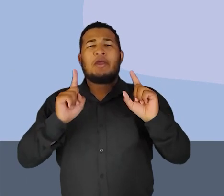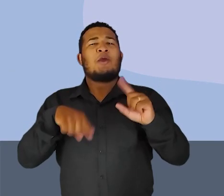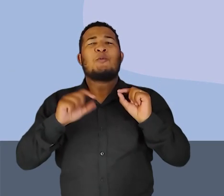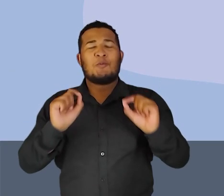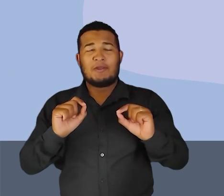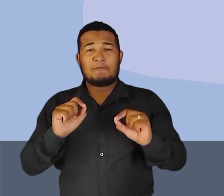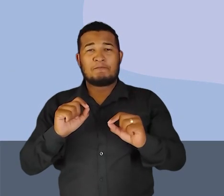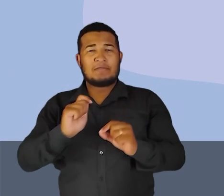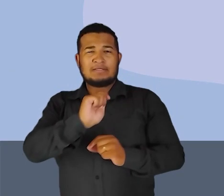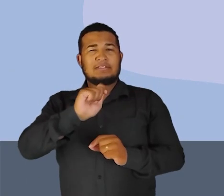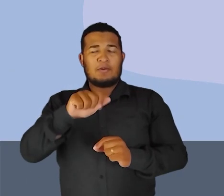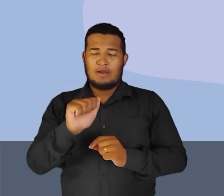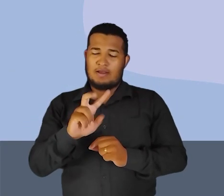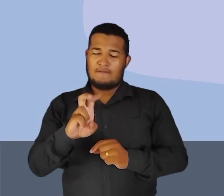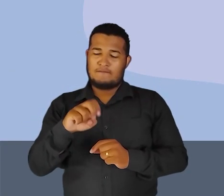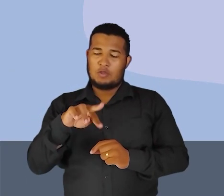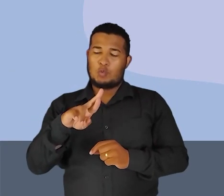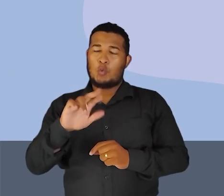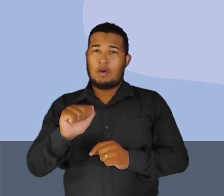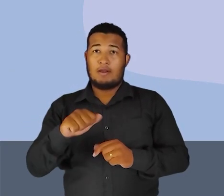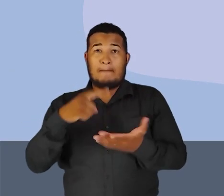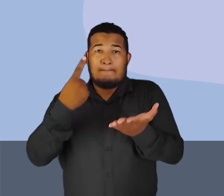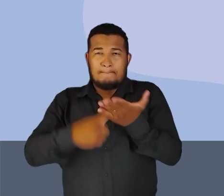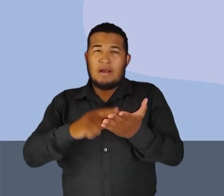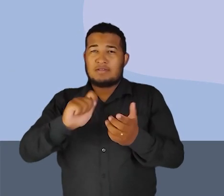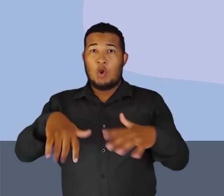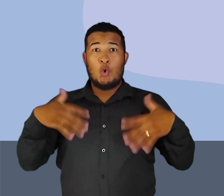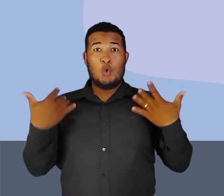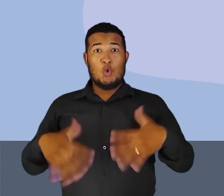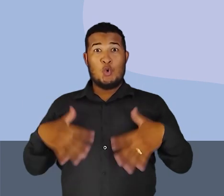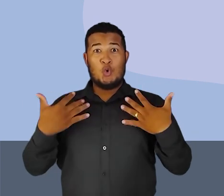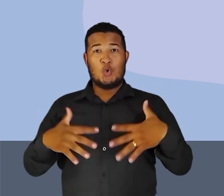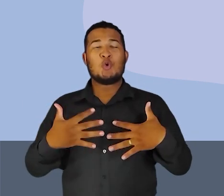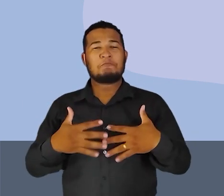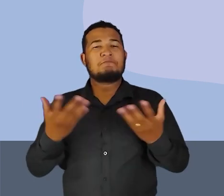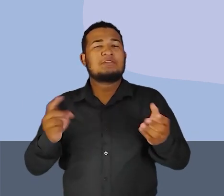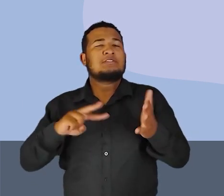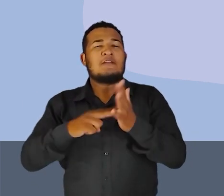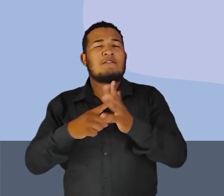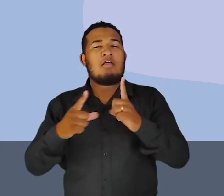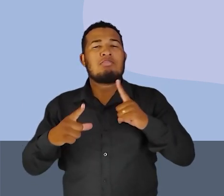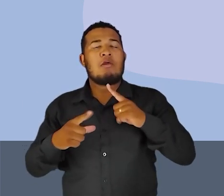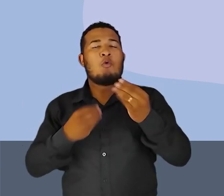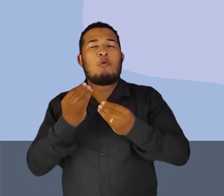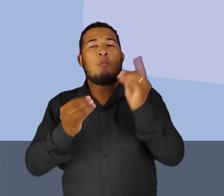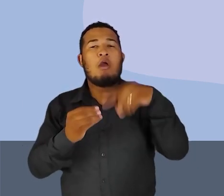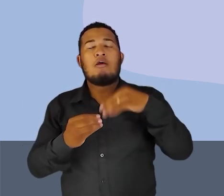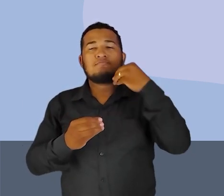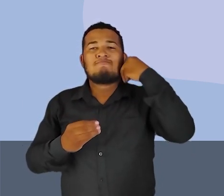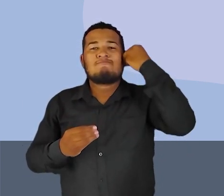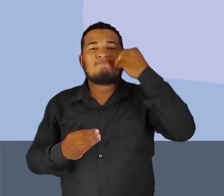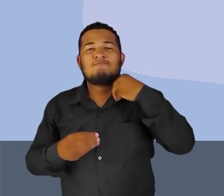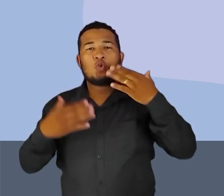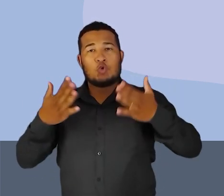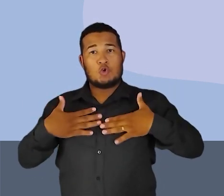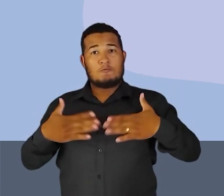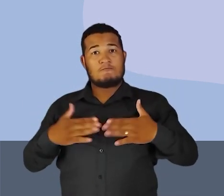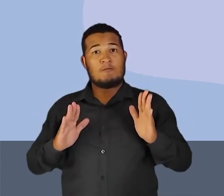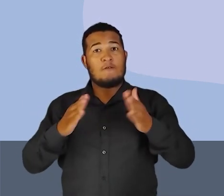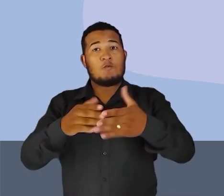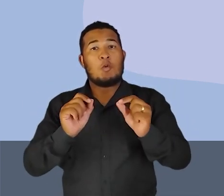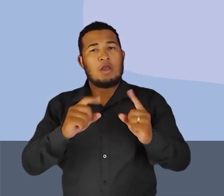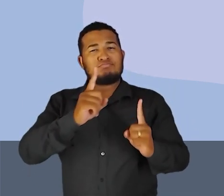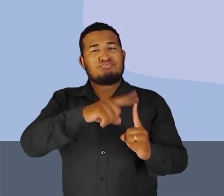Práticas corporais de aventura exploram-se expressões e formas de experimentação corporal, centradas nas